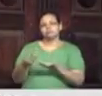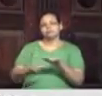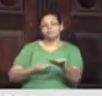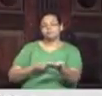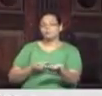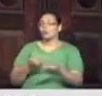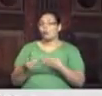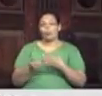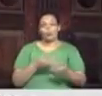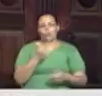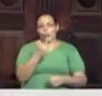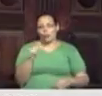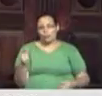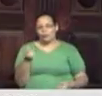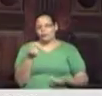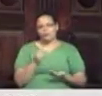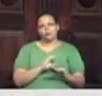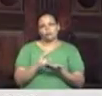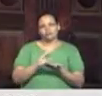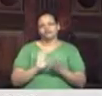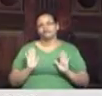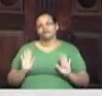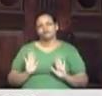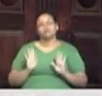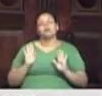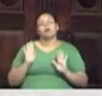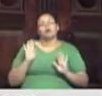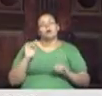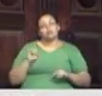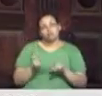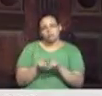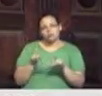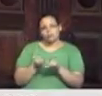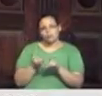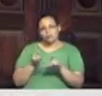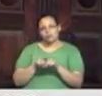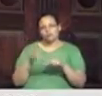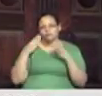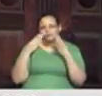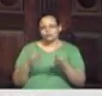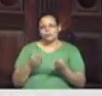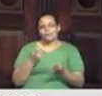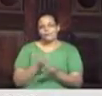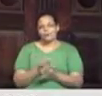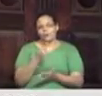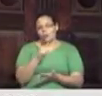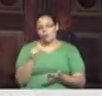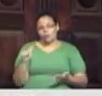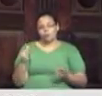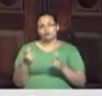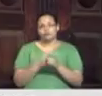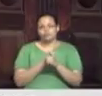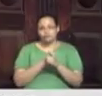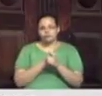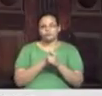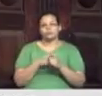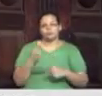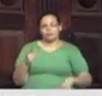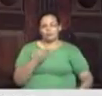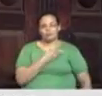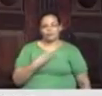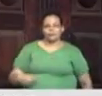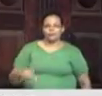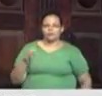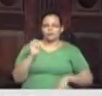e qualquer outro valor que fosse aferido seria também destinado a pagamento de outras dívidas do governo